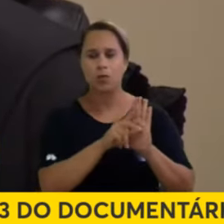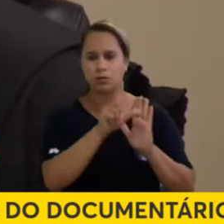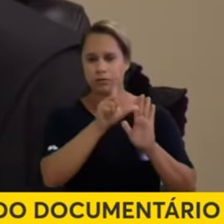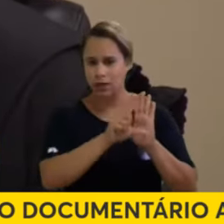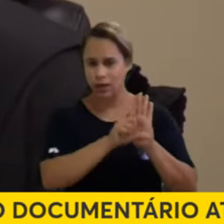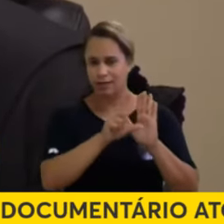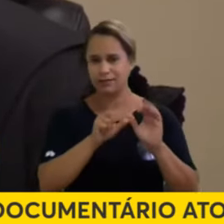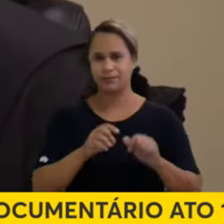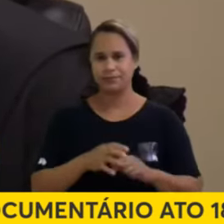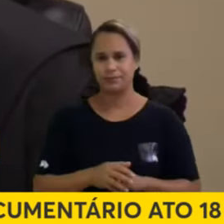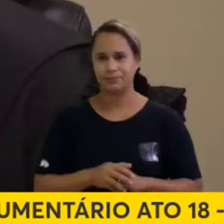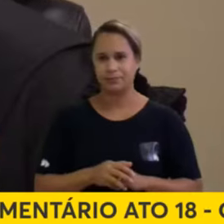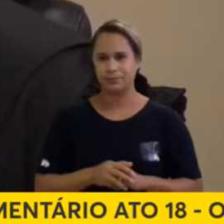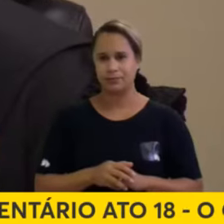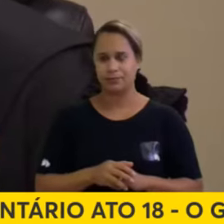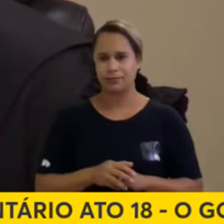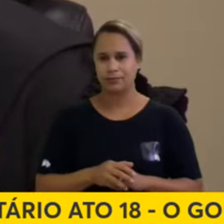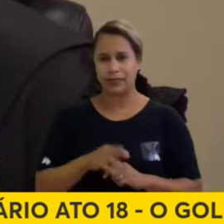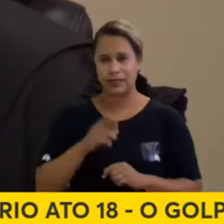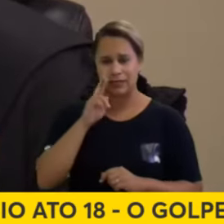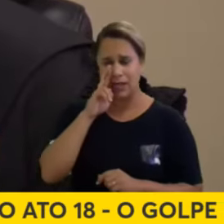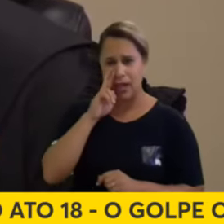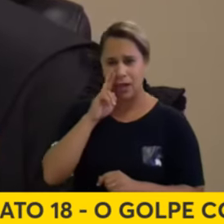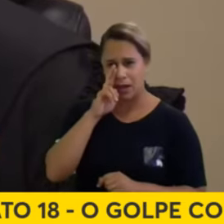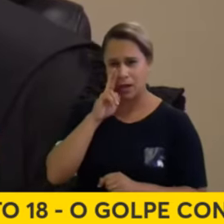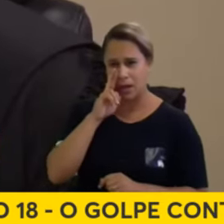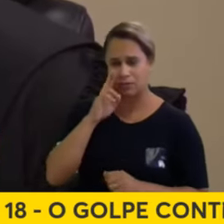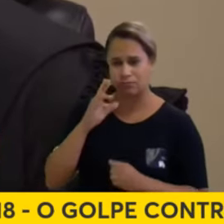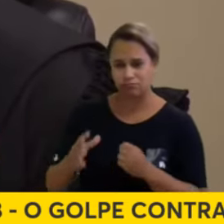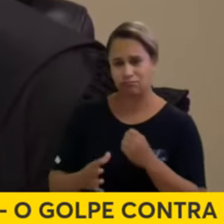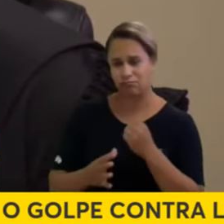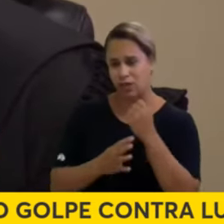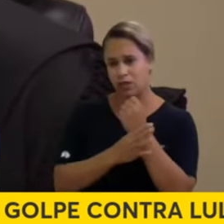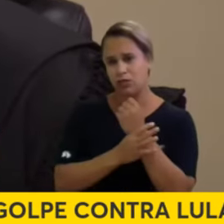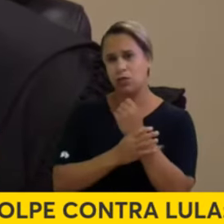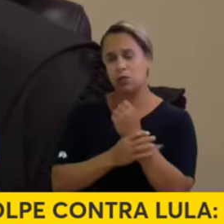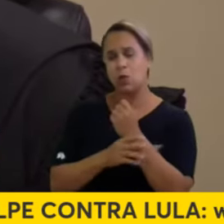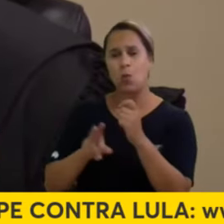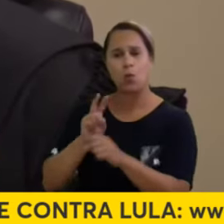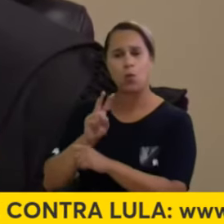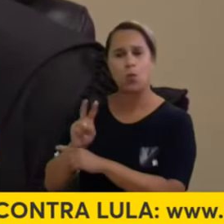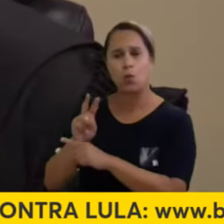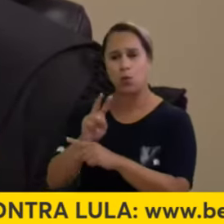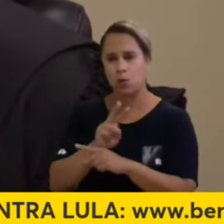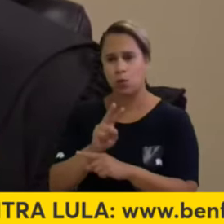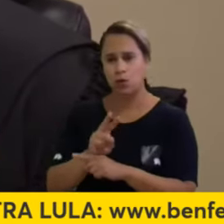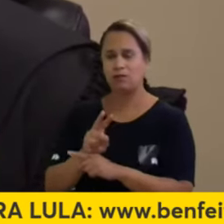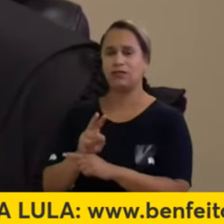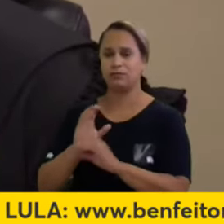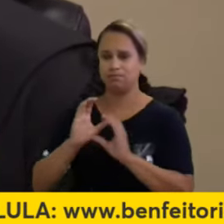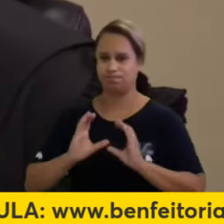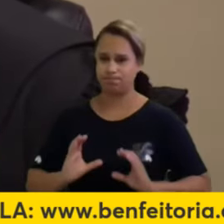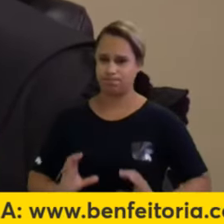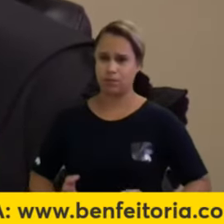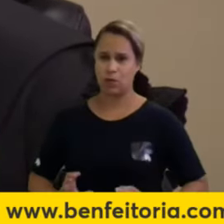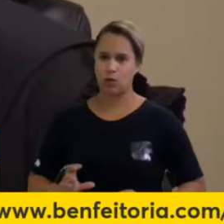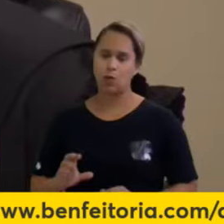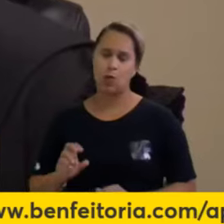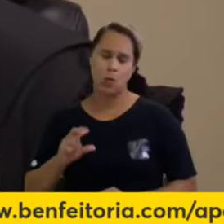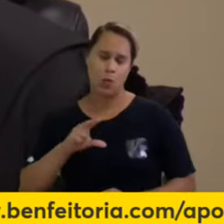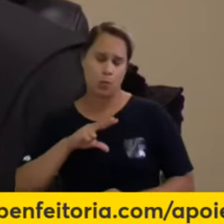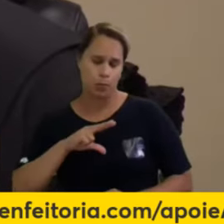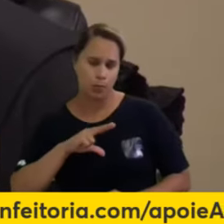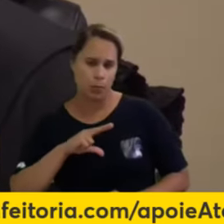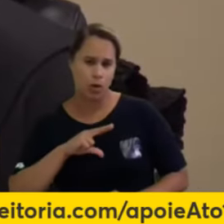Imprensa colocam em risco o sistema de garantias destinados a proteger o cidadão das arbitrariedades do Poder seja ele público ou privado a dpf